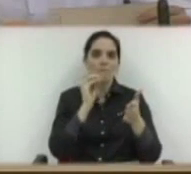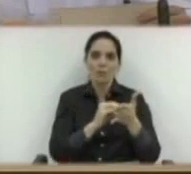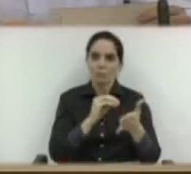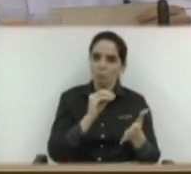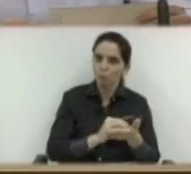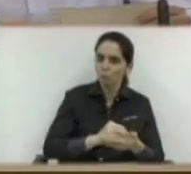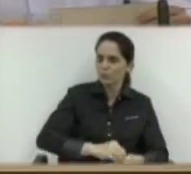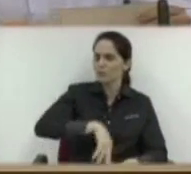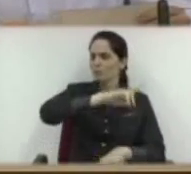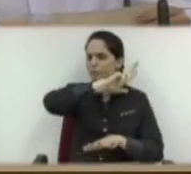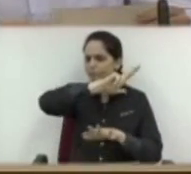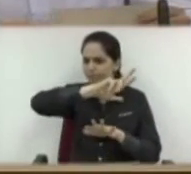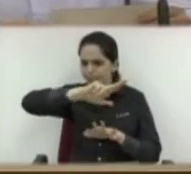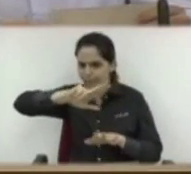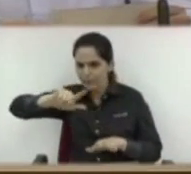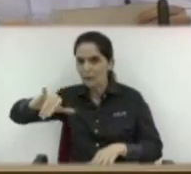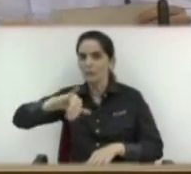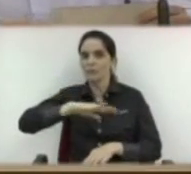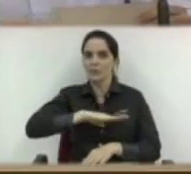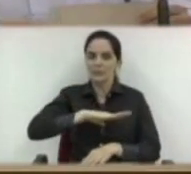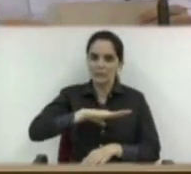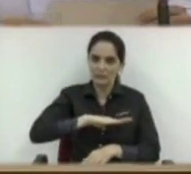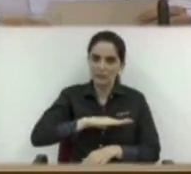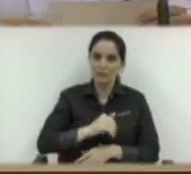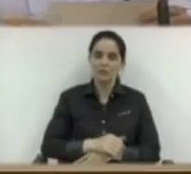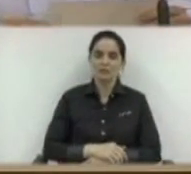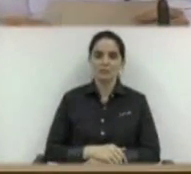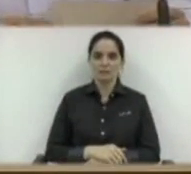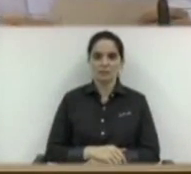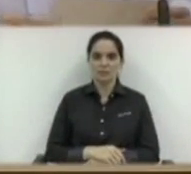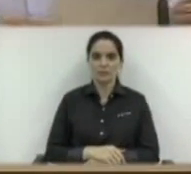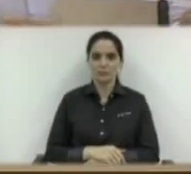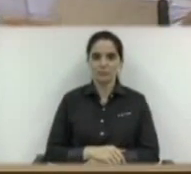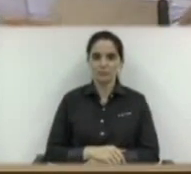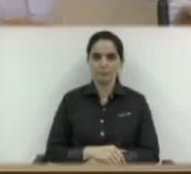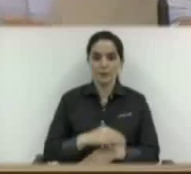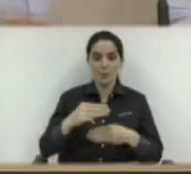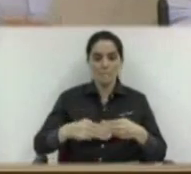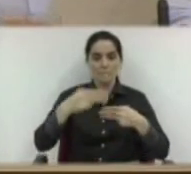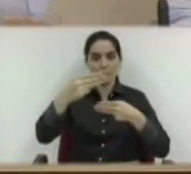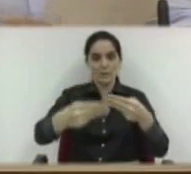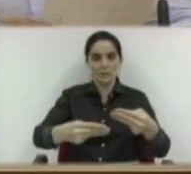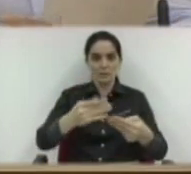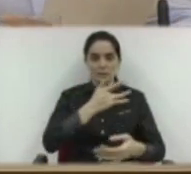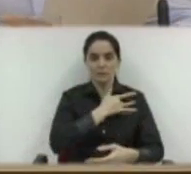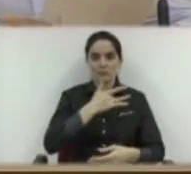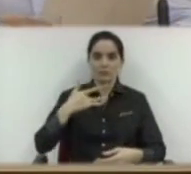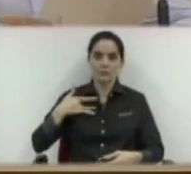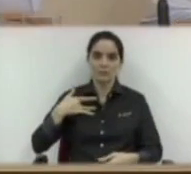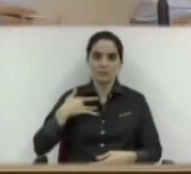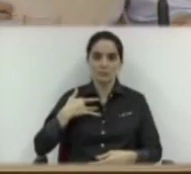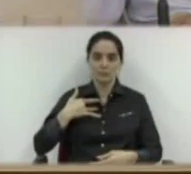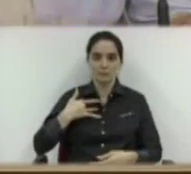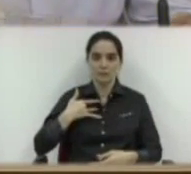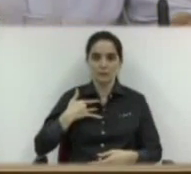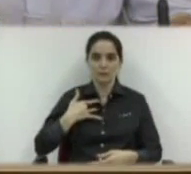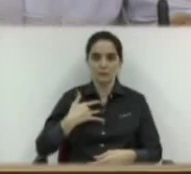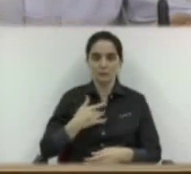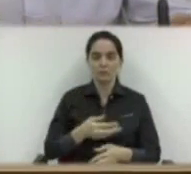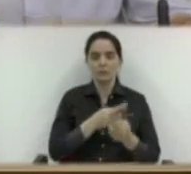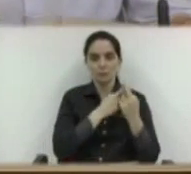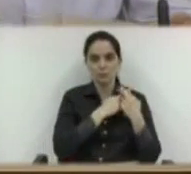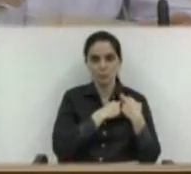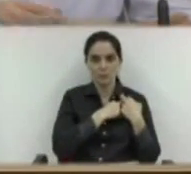em várias cidades, segundo nota do Ministério de Saúde. Autora, vereadora doutora Mayra da